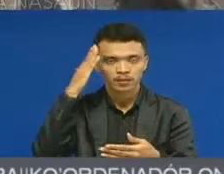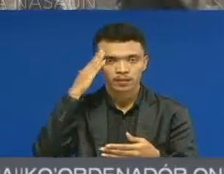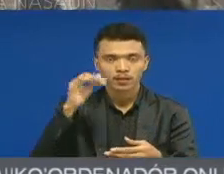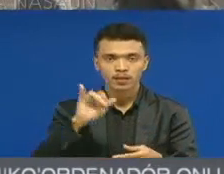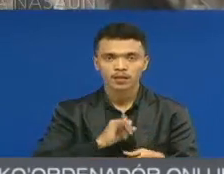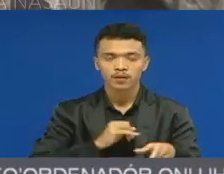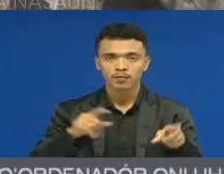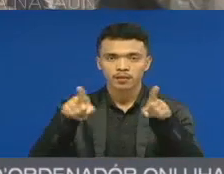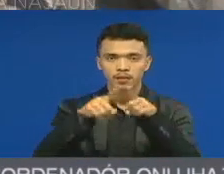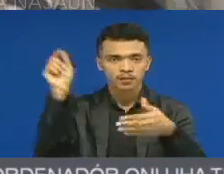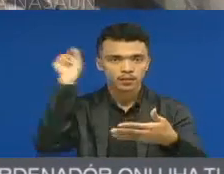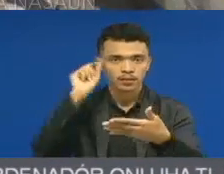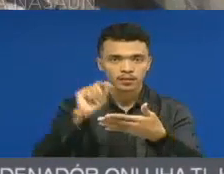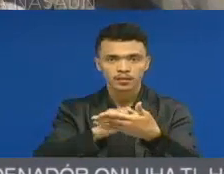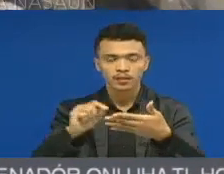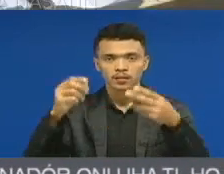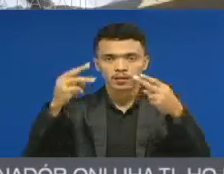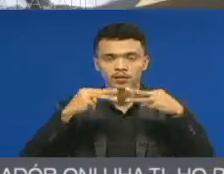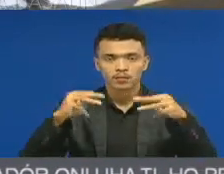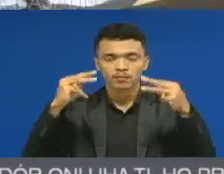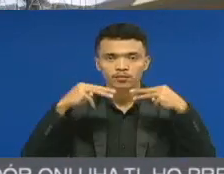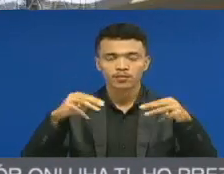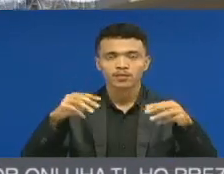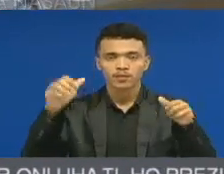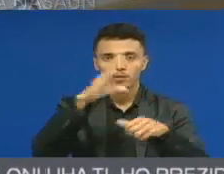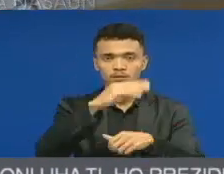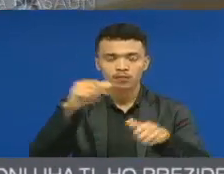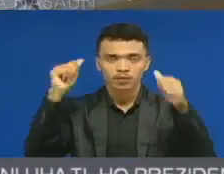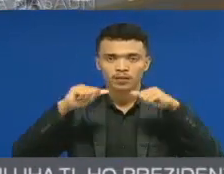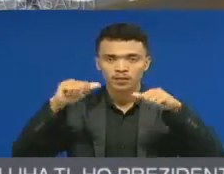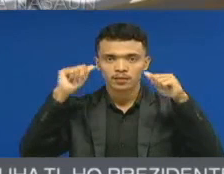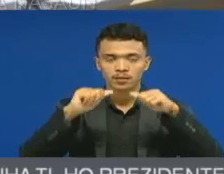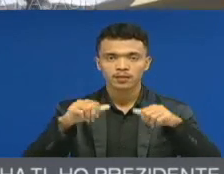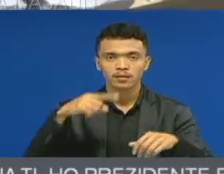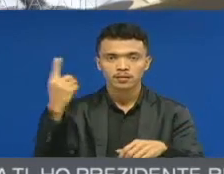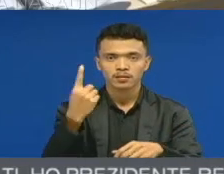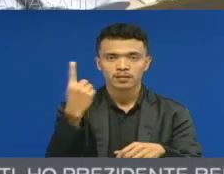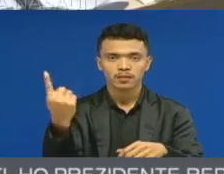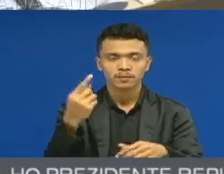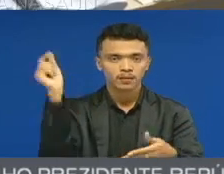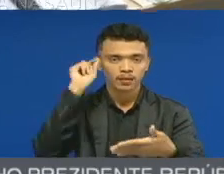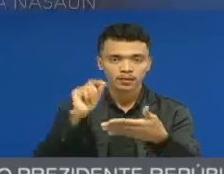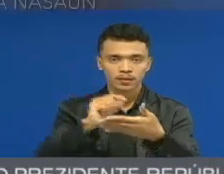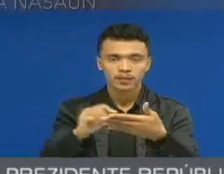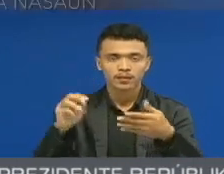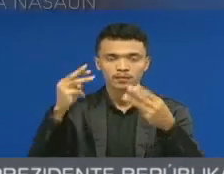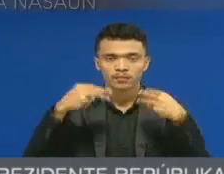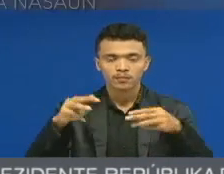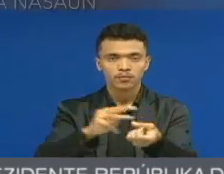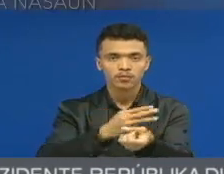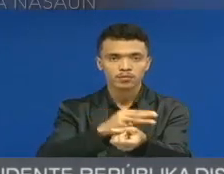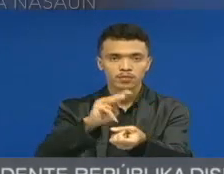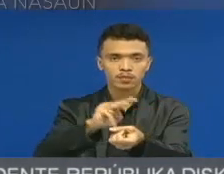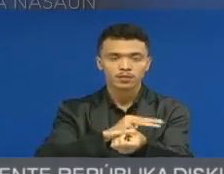hanesan escritor musika I kantor I hau sempre hakerek musika barak kono ba ambiente I ha